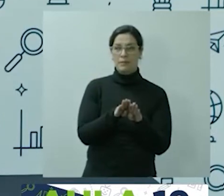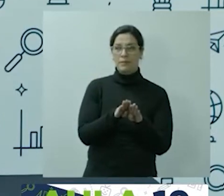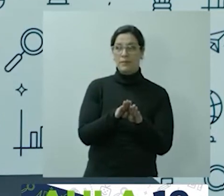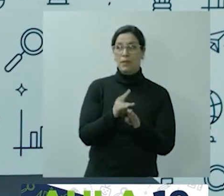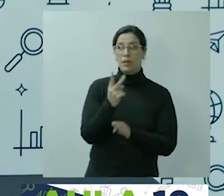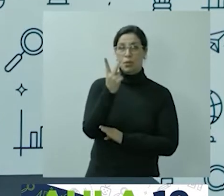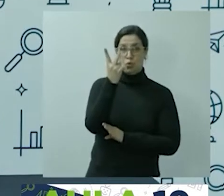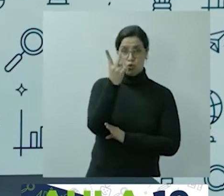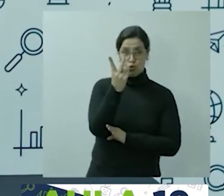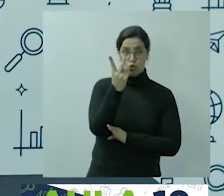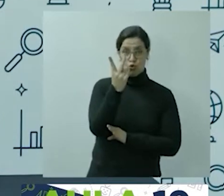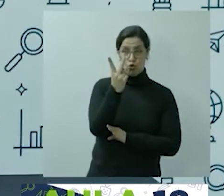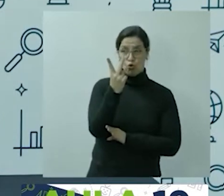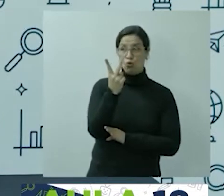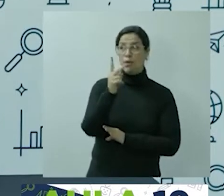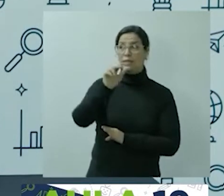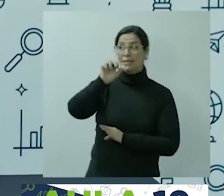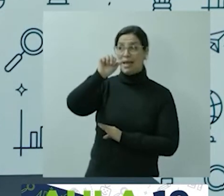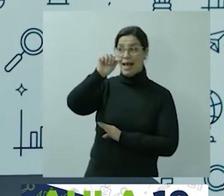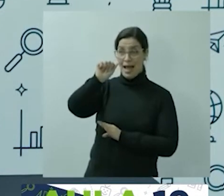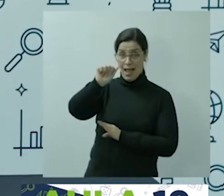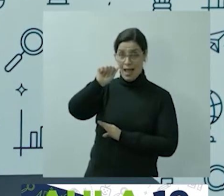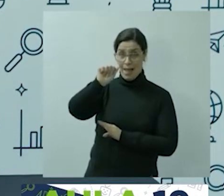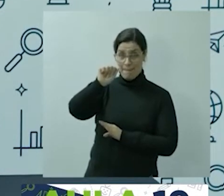duas letrinhas A.